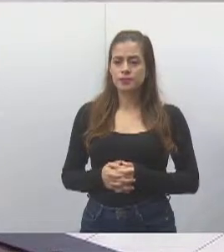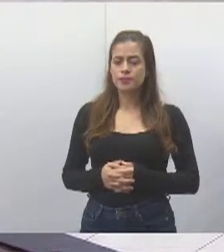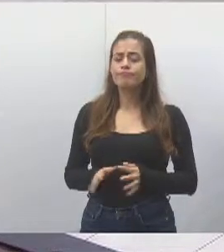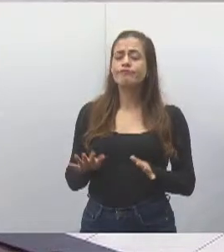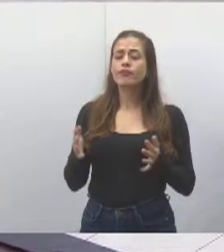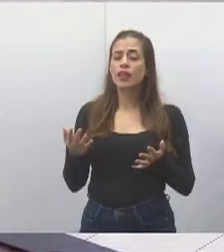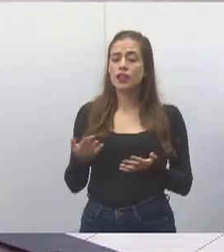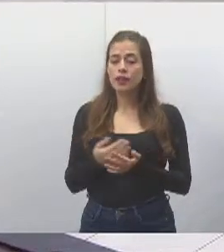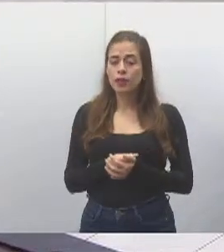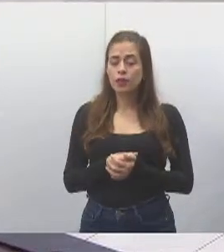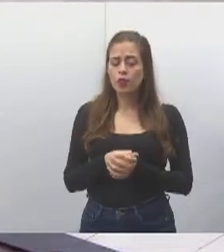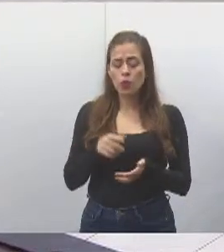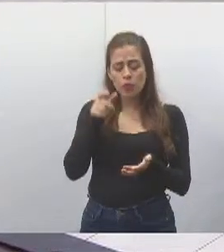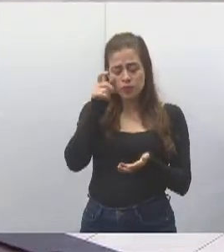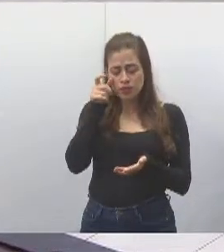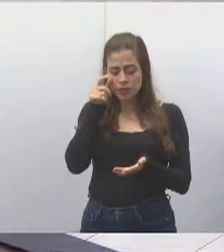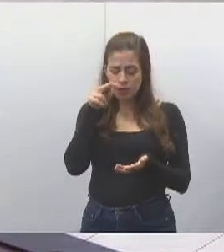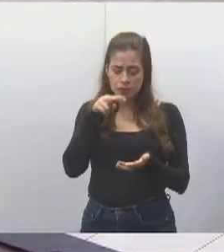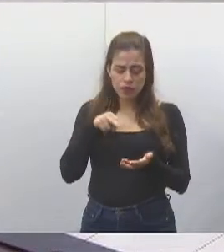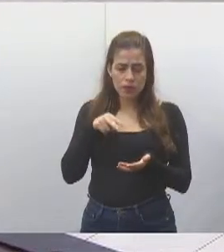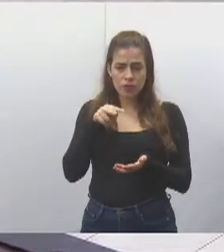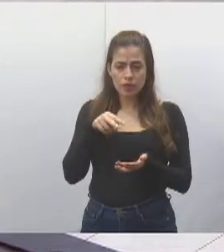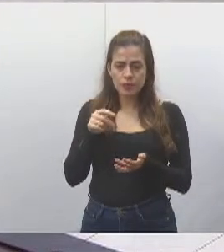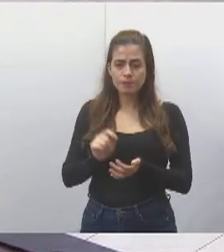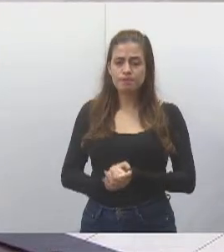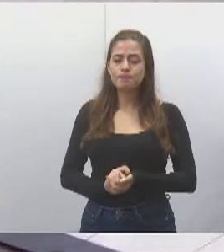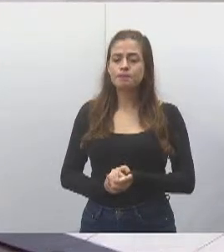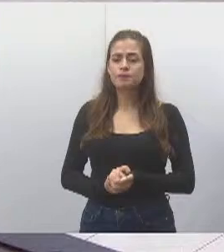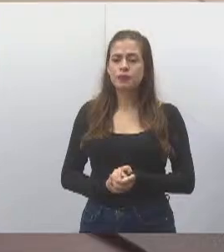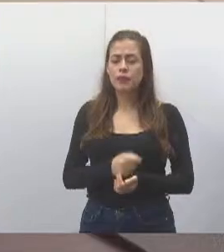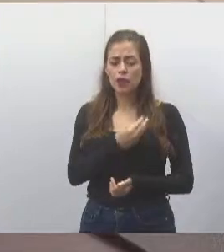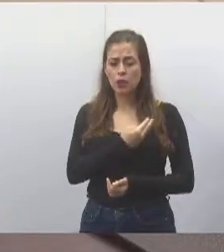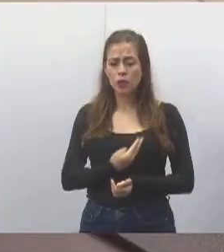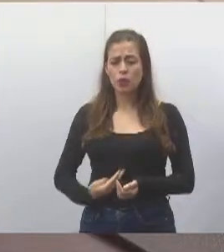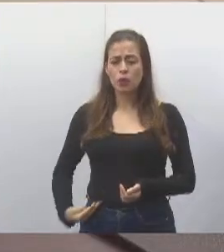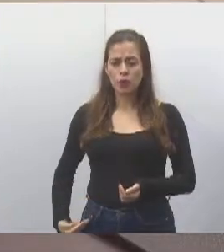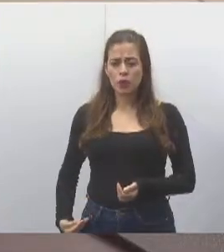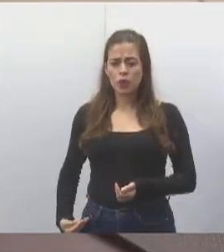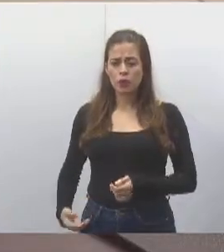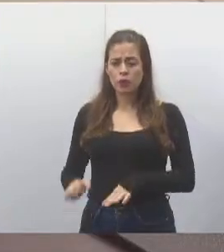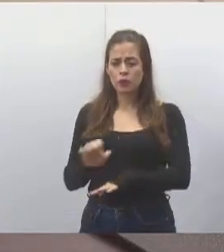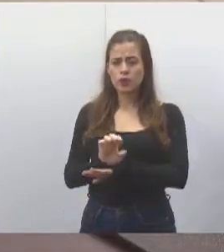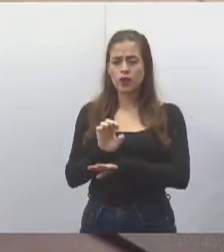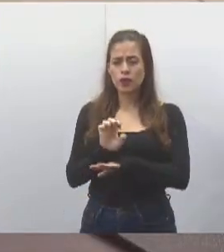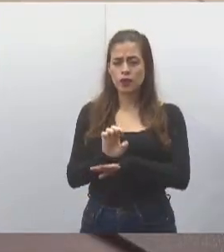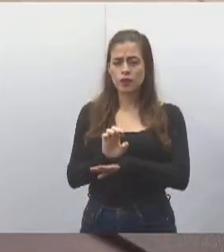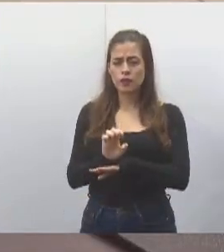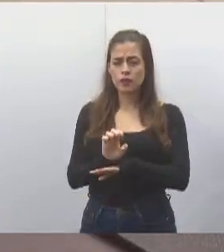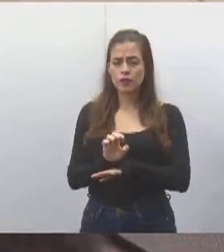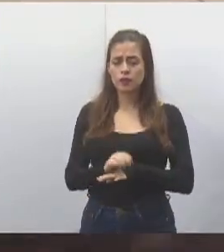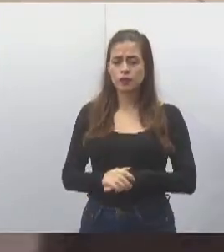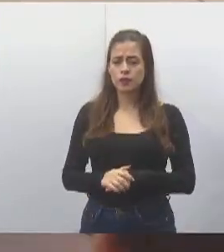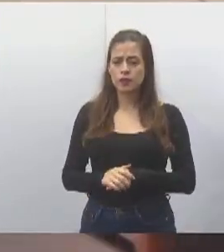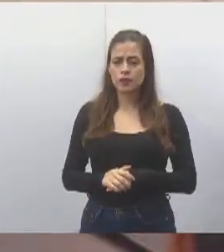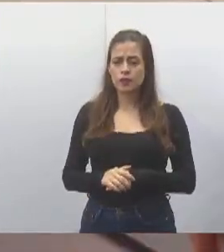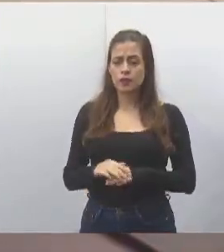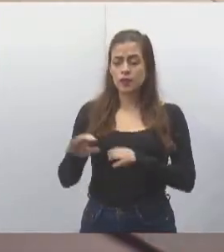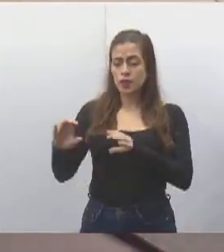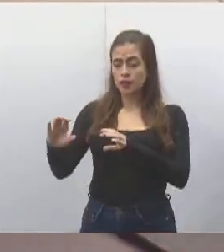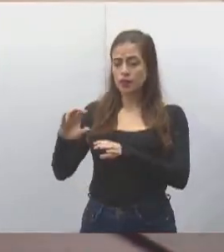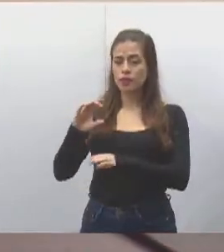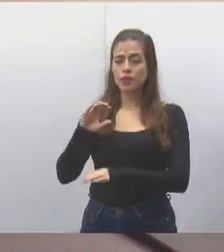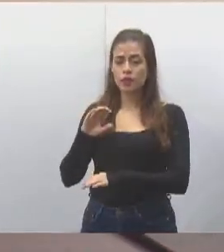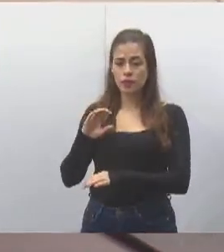Guilherme, eu estava observando aqui que o governo estadual ele está enviando